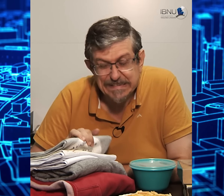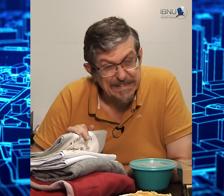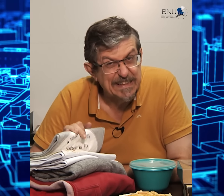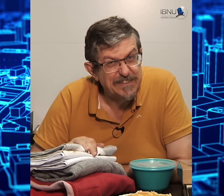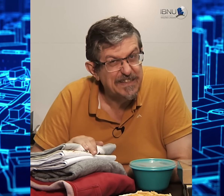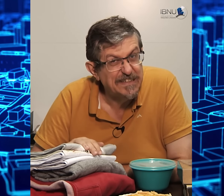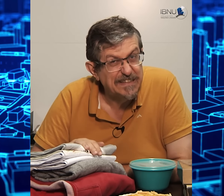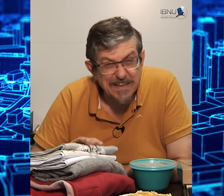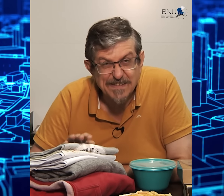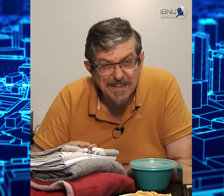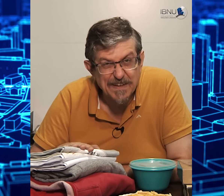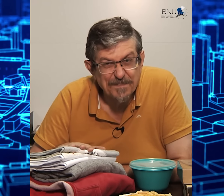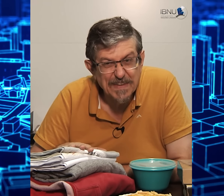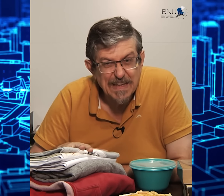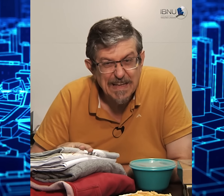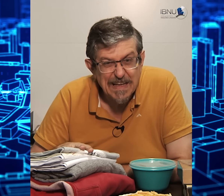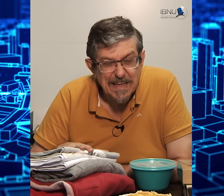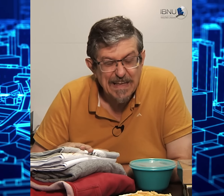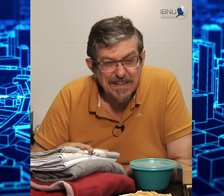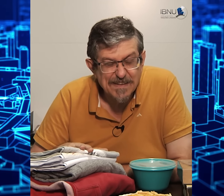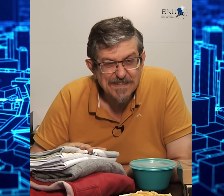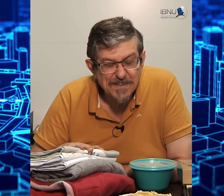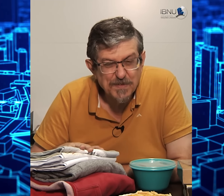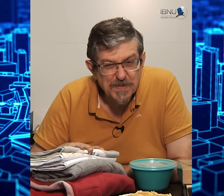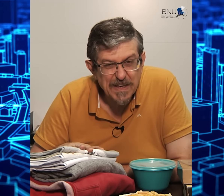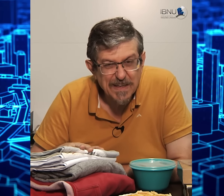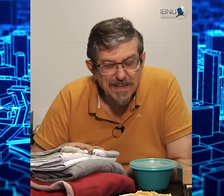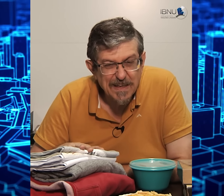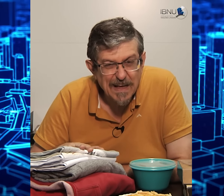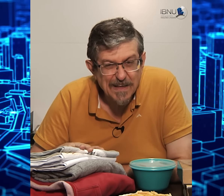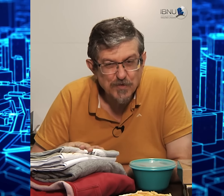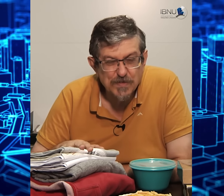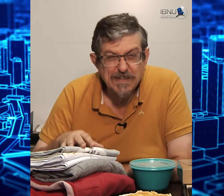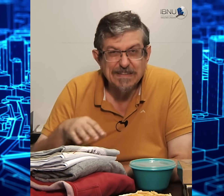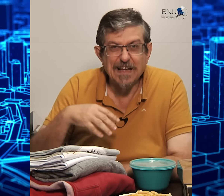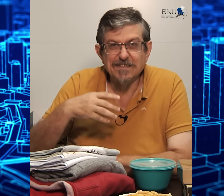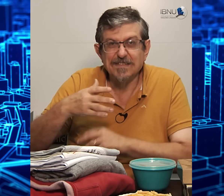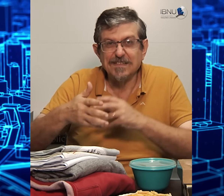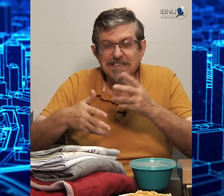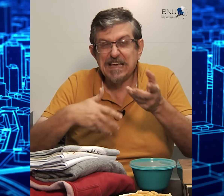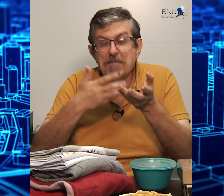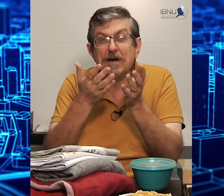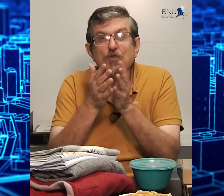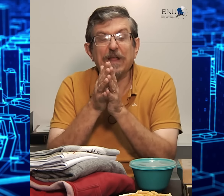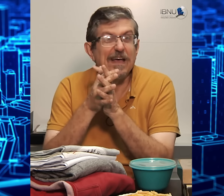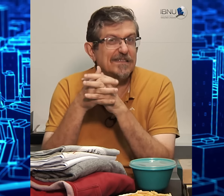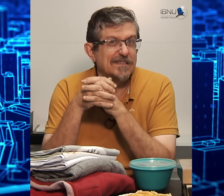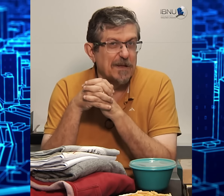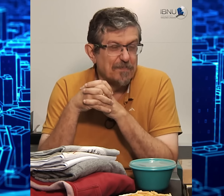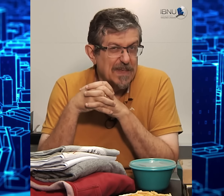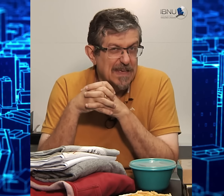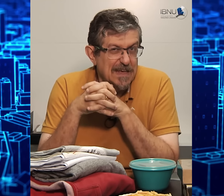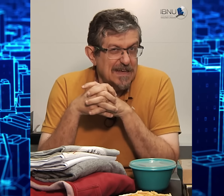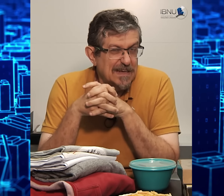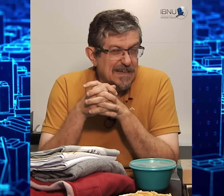é tanta gente interesseira. E é interessante ver que as sociedades que